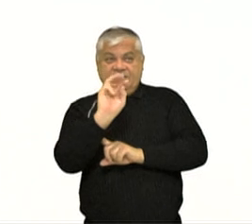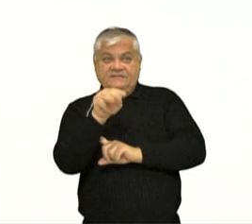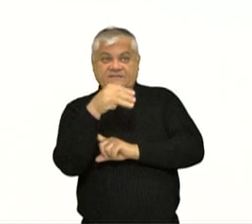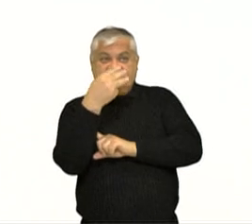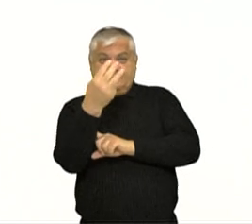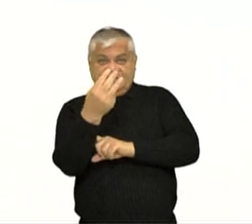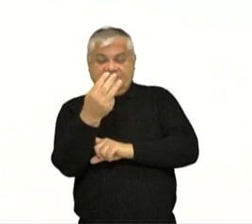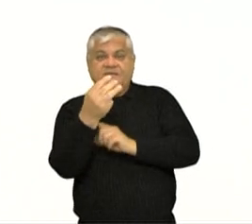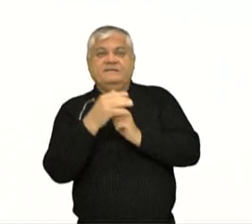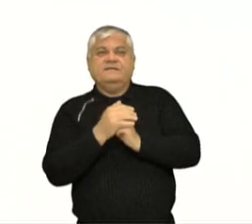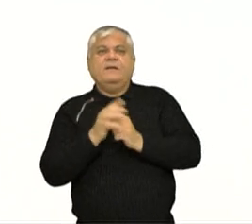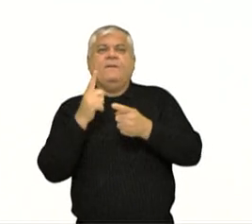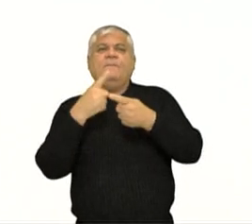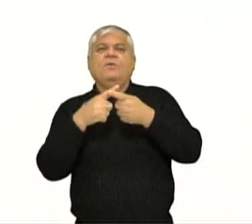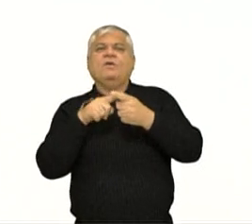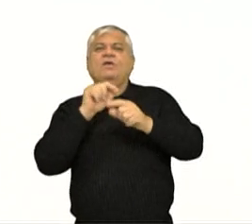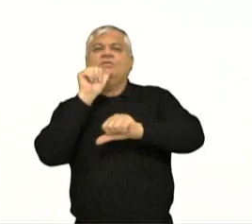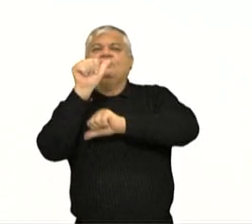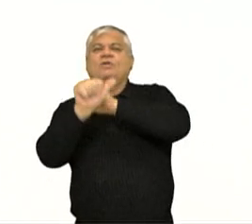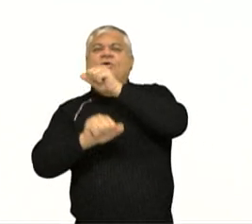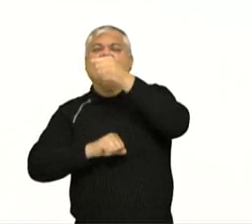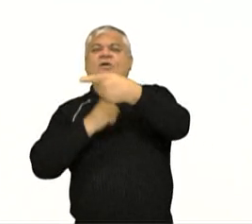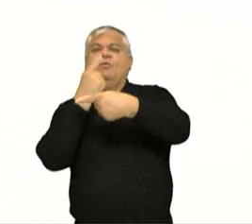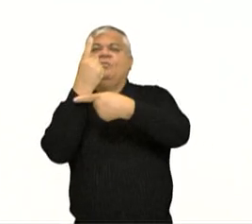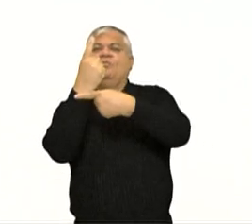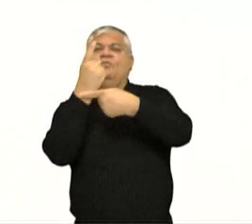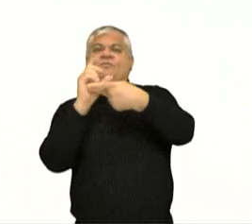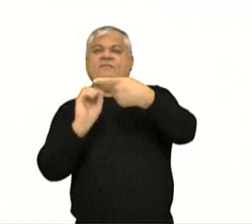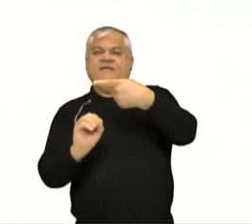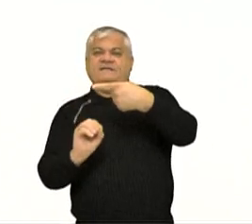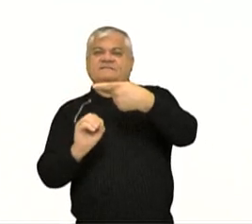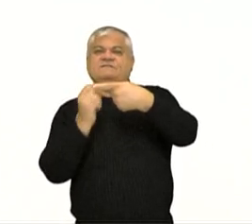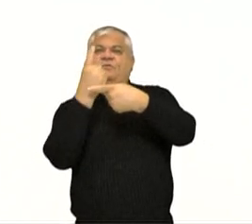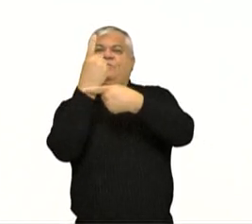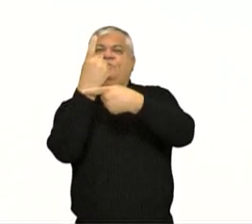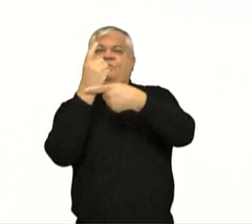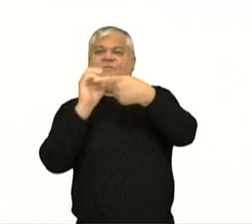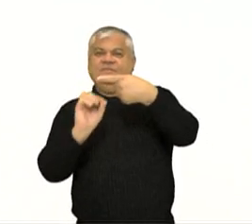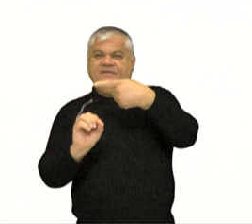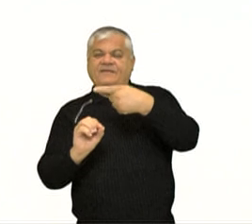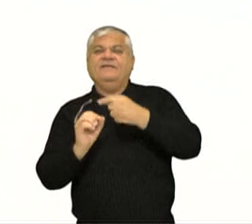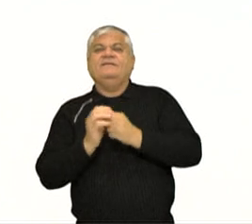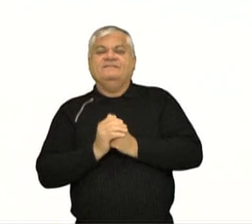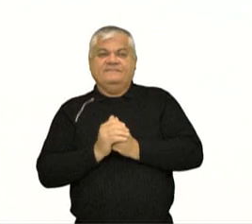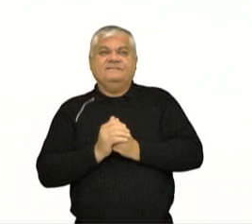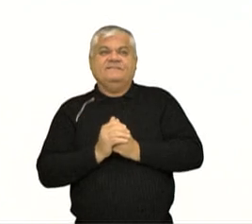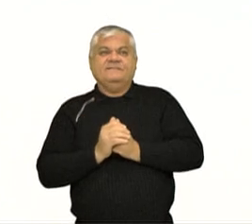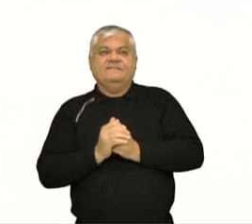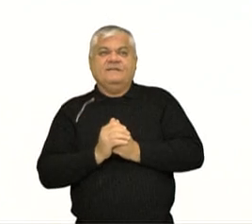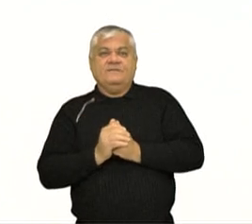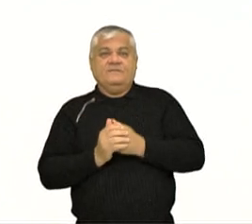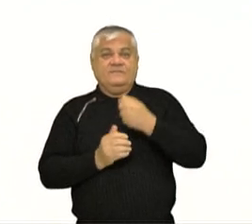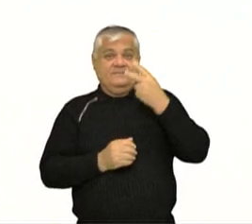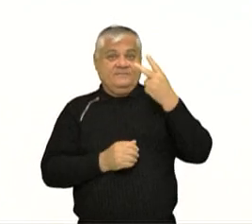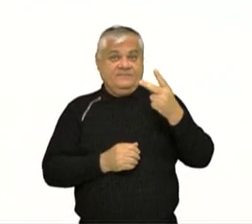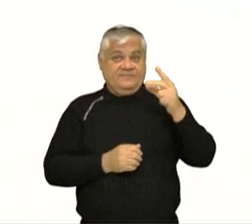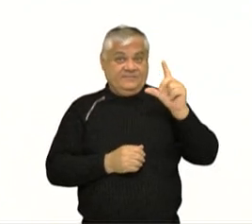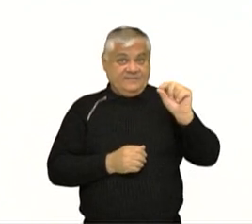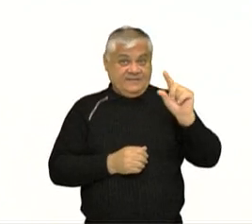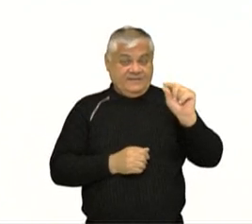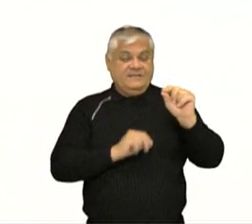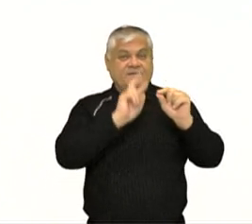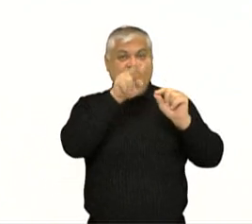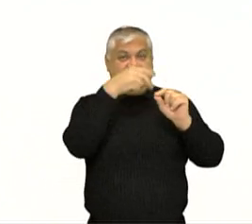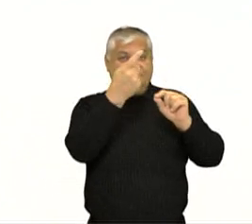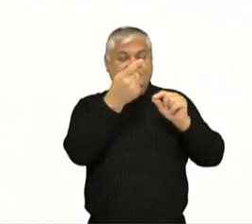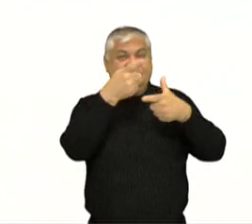por que que daria o inverso de 10, que é um décimo, tá? Então, nós temos aqui 10 ao quadrado